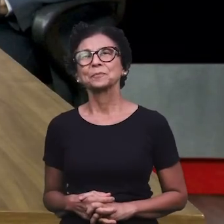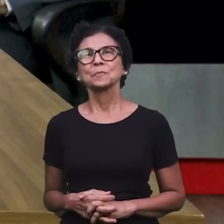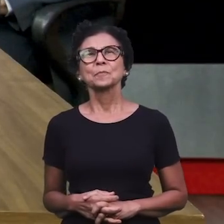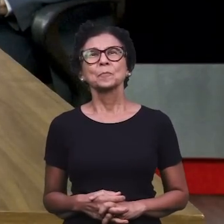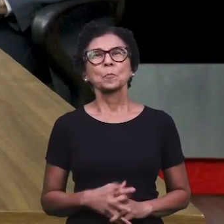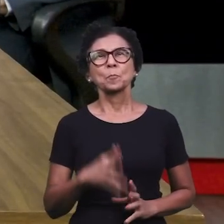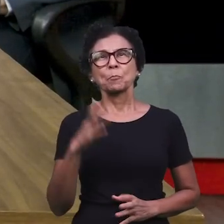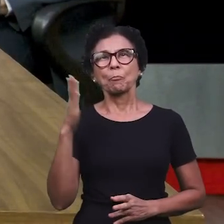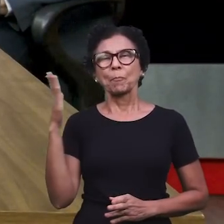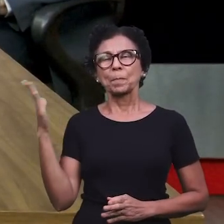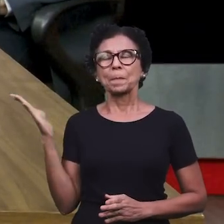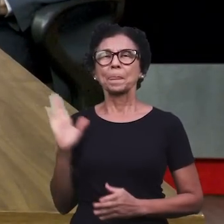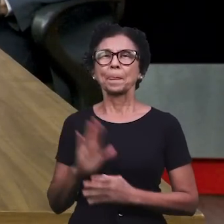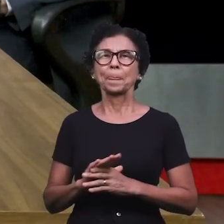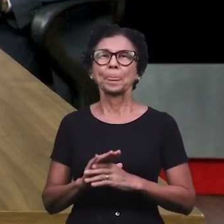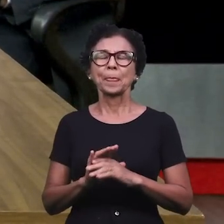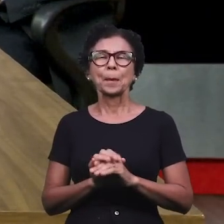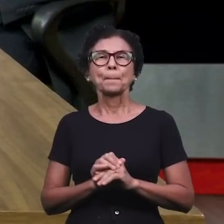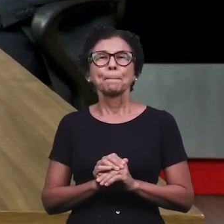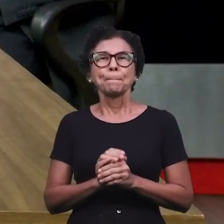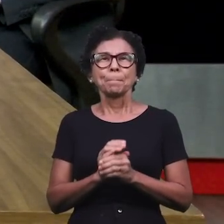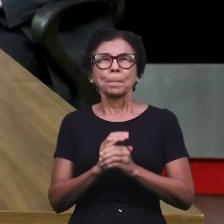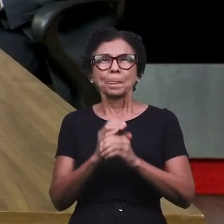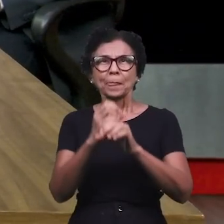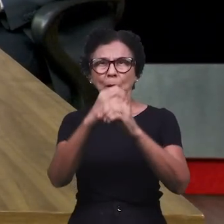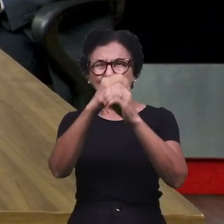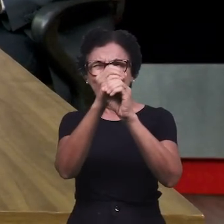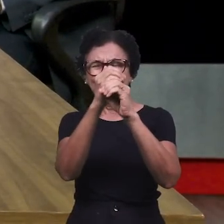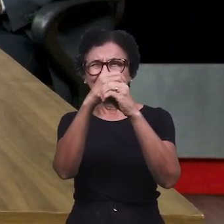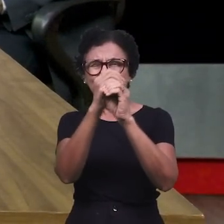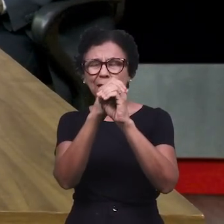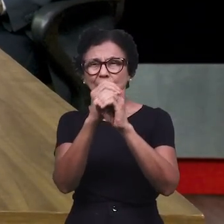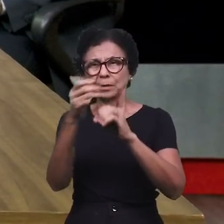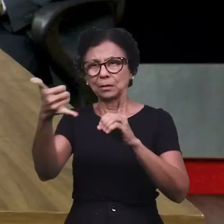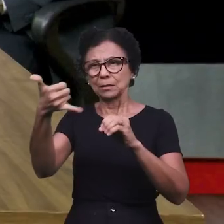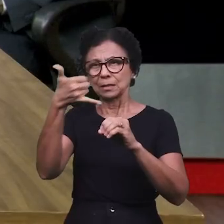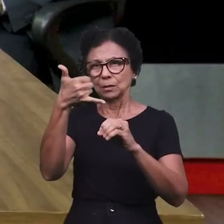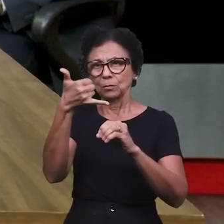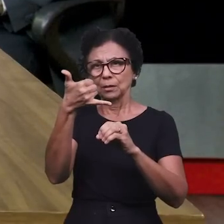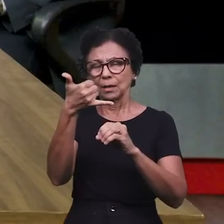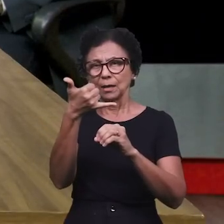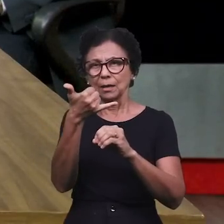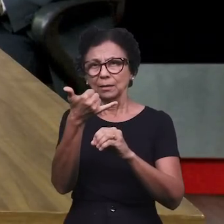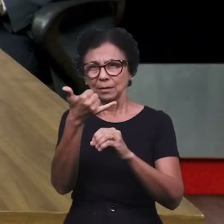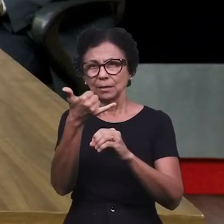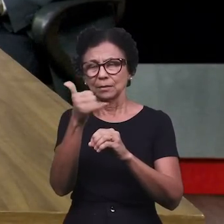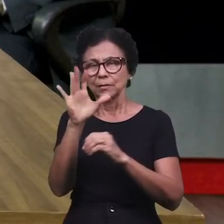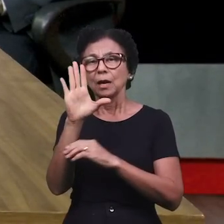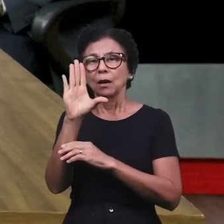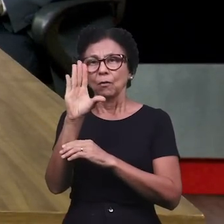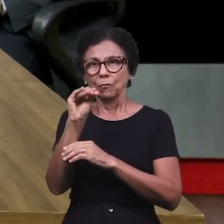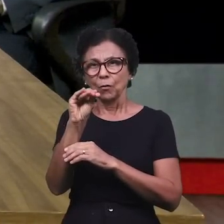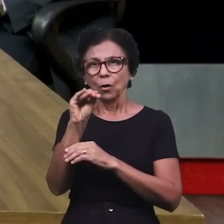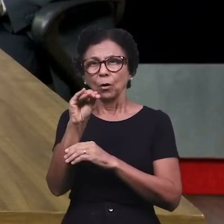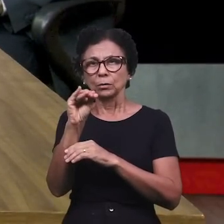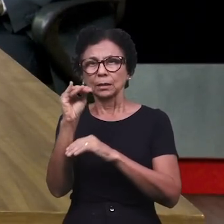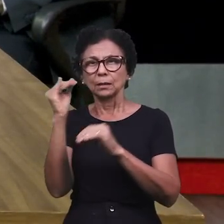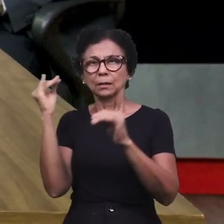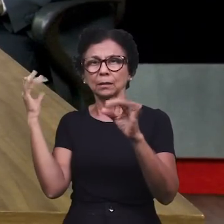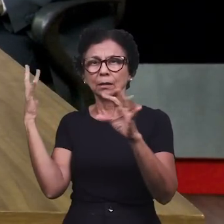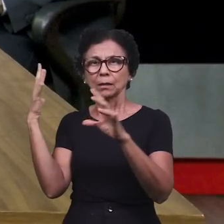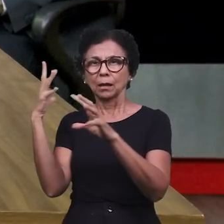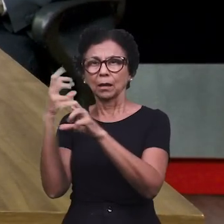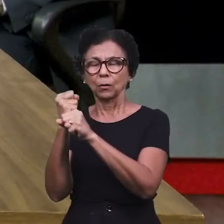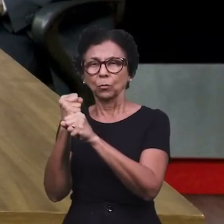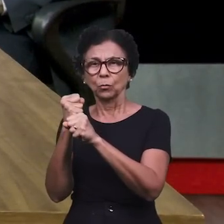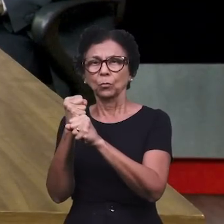próximo. Nós temos aqui uma lente de câmera, nós temos nosso celular, ela, quando você vai tirar uma foto, ela calcula